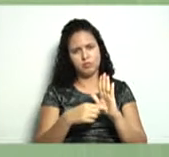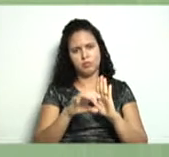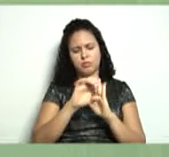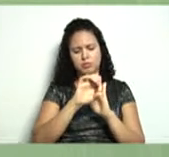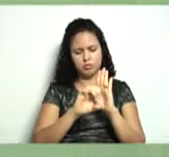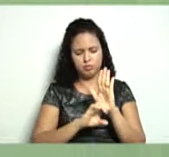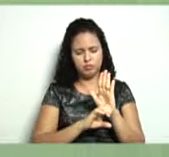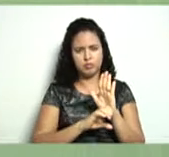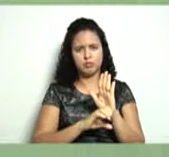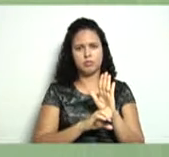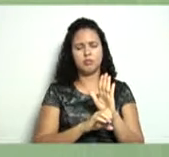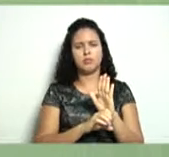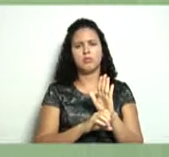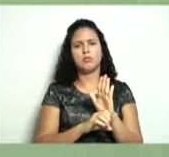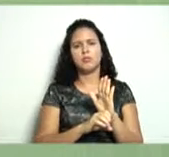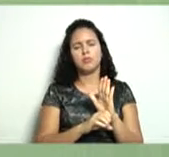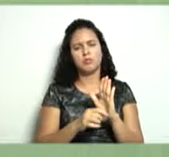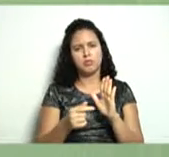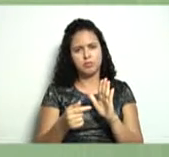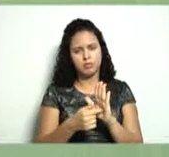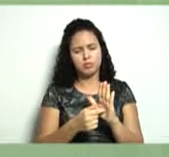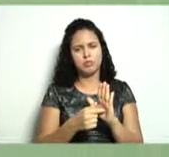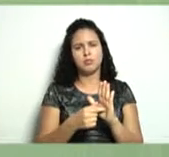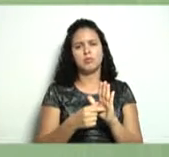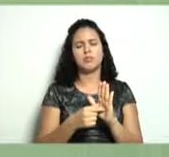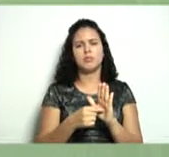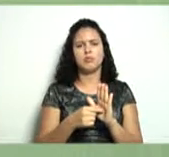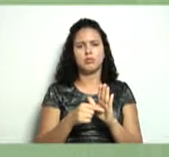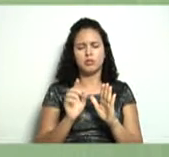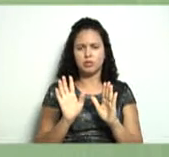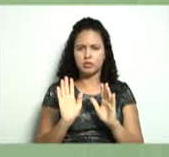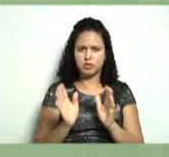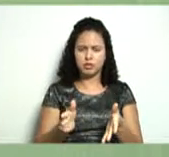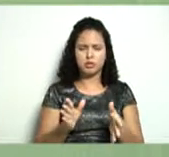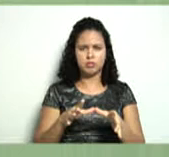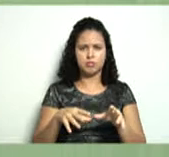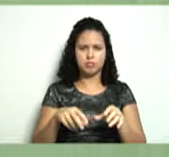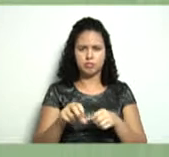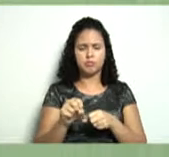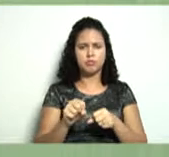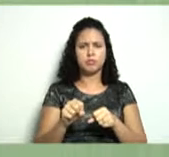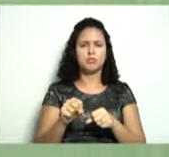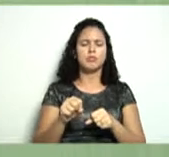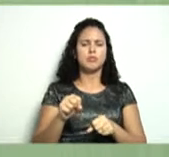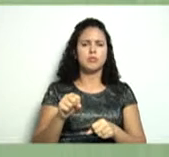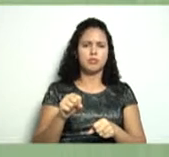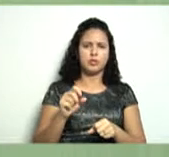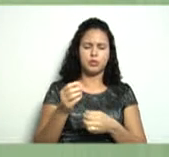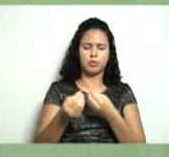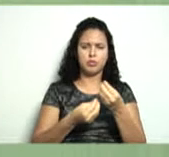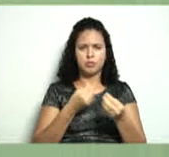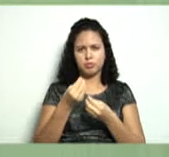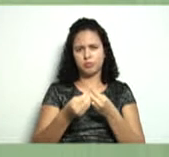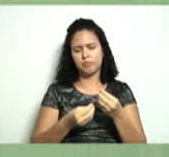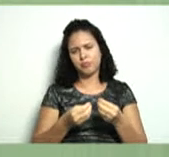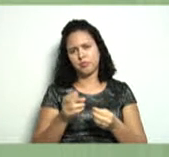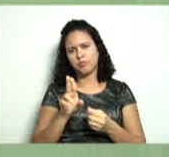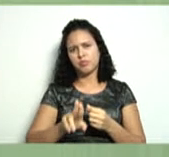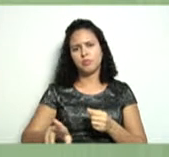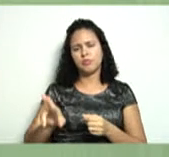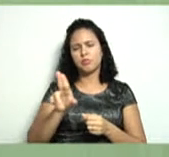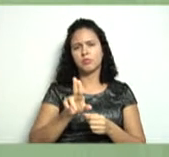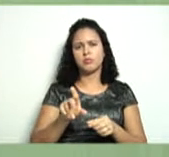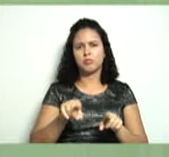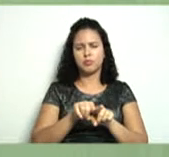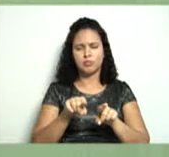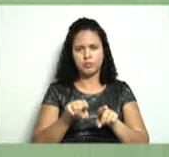instrumento. E esse instrumento vocês já têm em posse, em mãos, de como eles funcionam. E para que, que serve